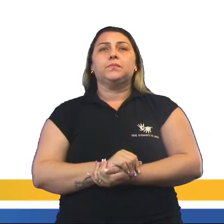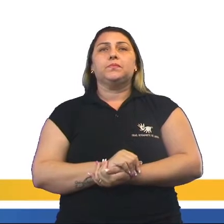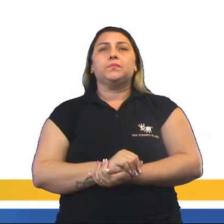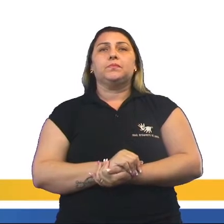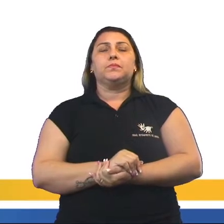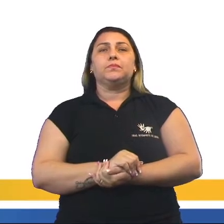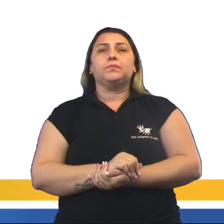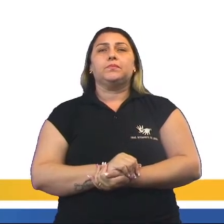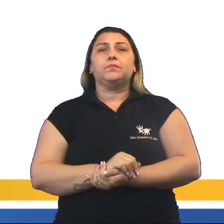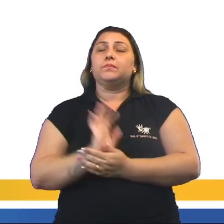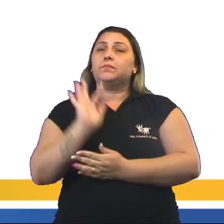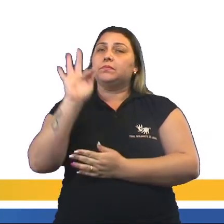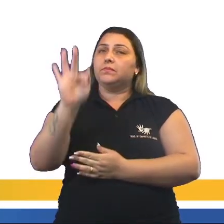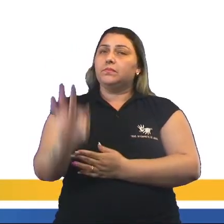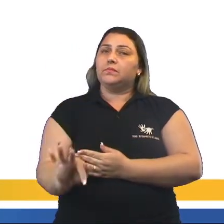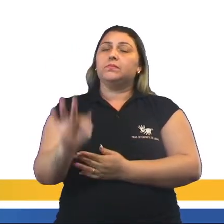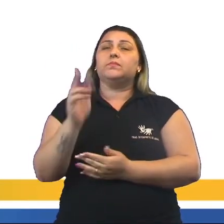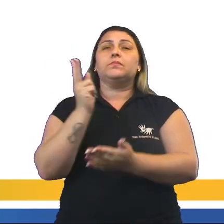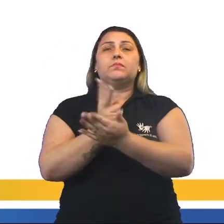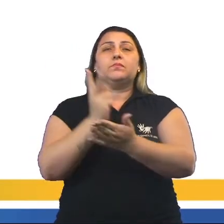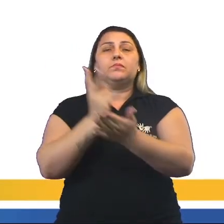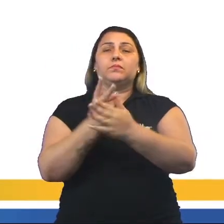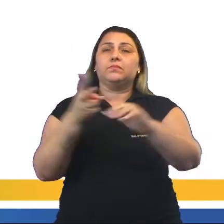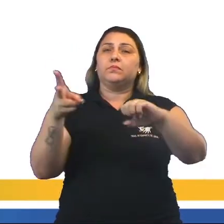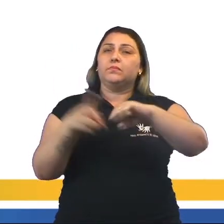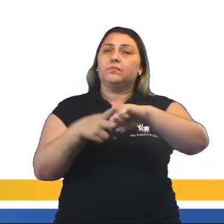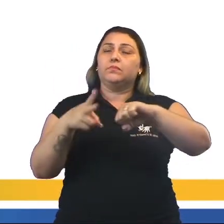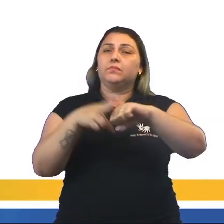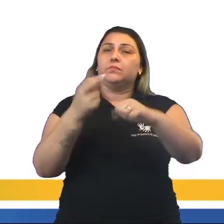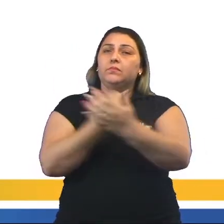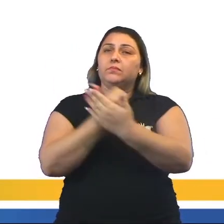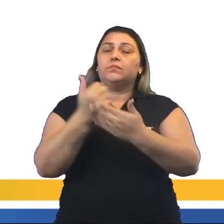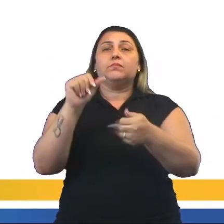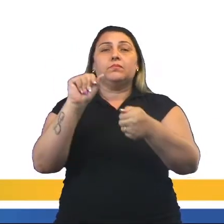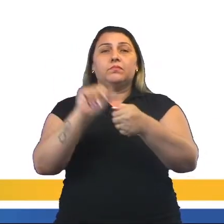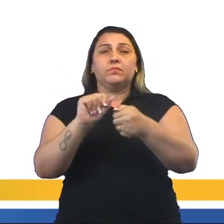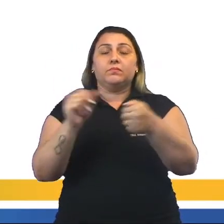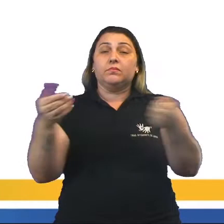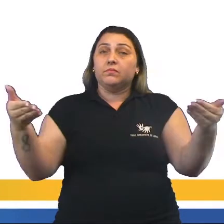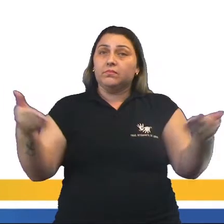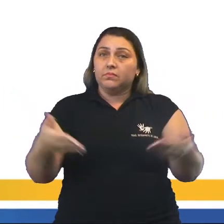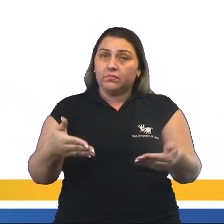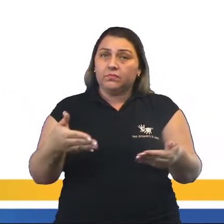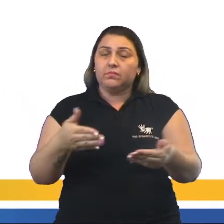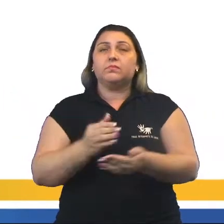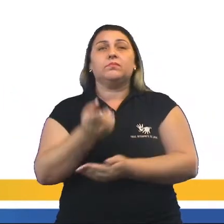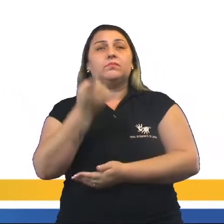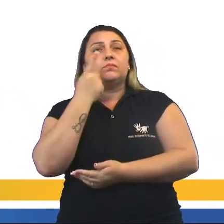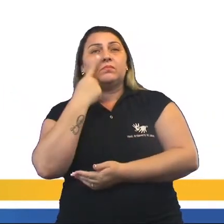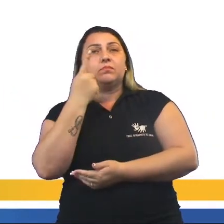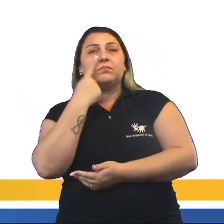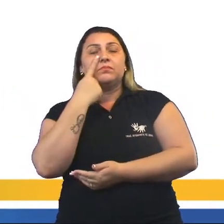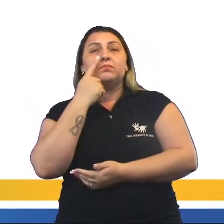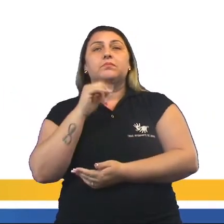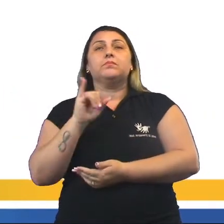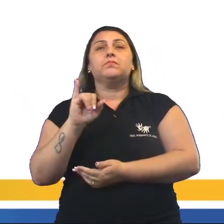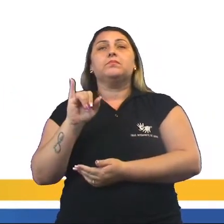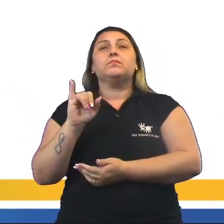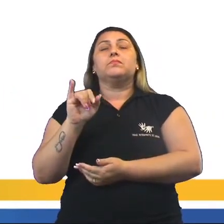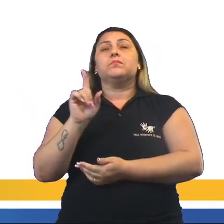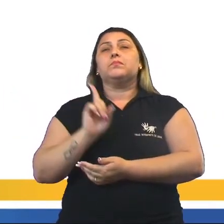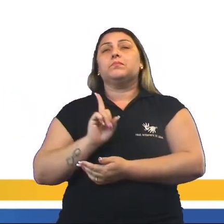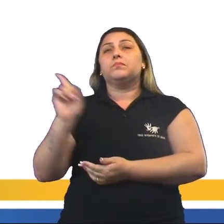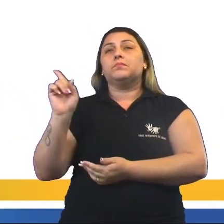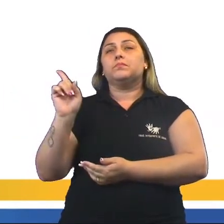ing é aquele finalzinho que vai deixar o seu verbo com a ação sendo feita no momento. Olha o exemplo aí. I